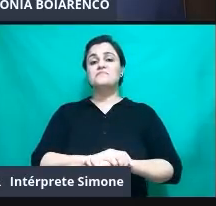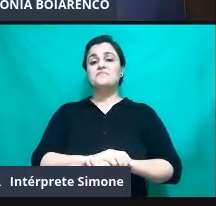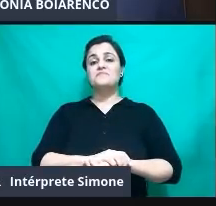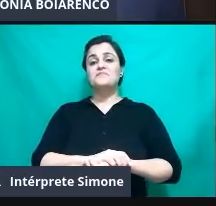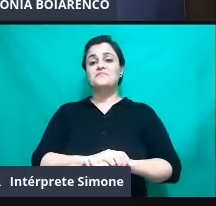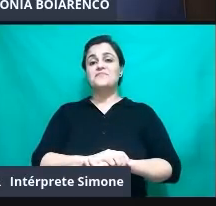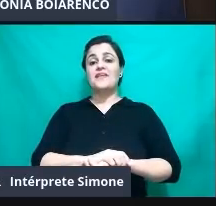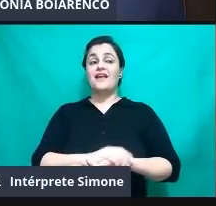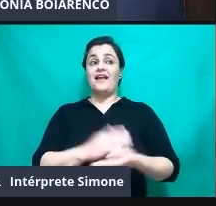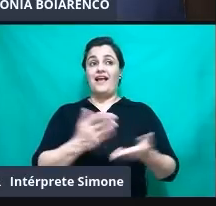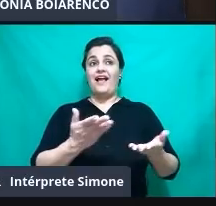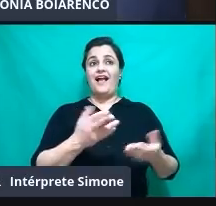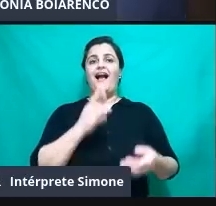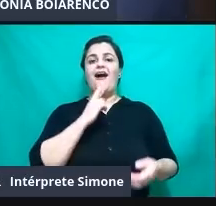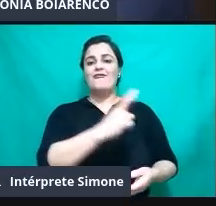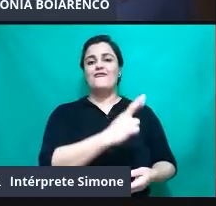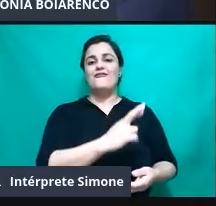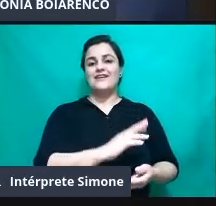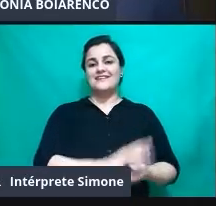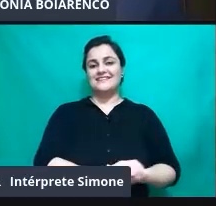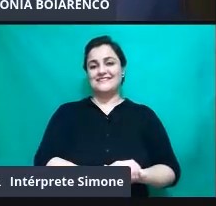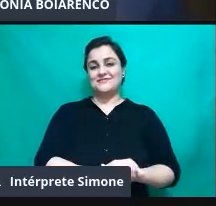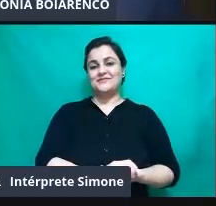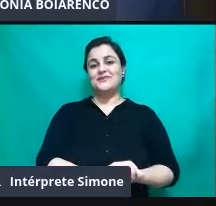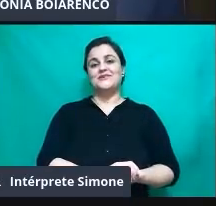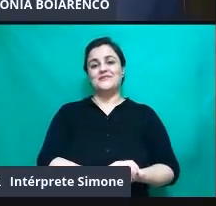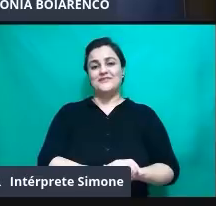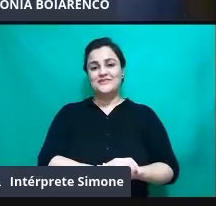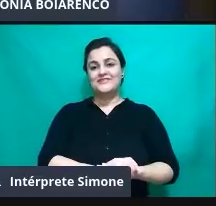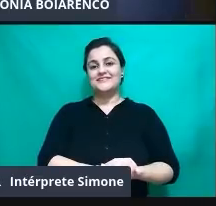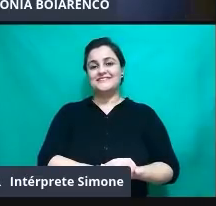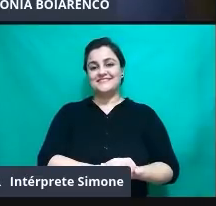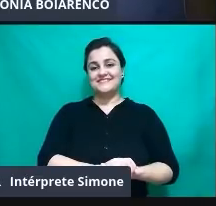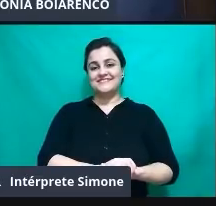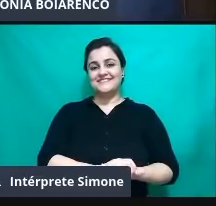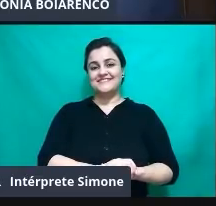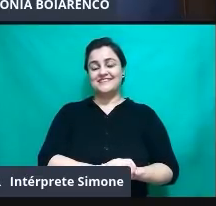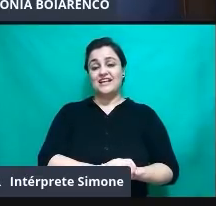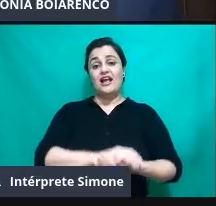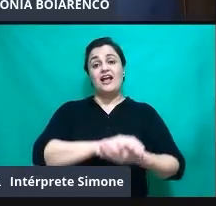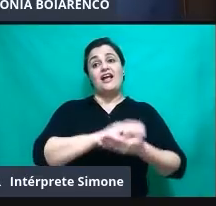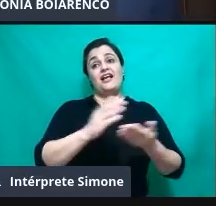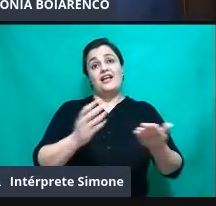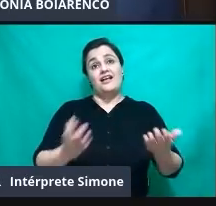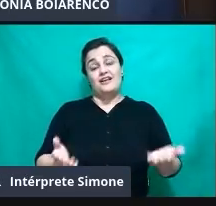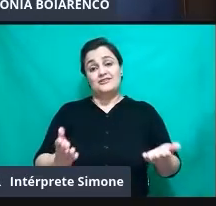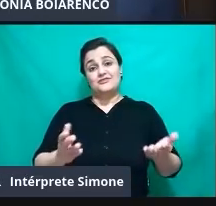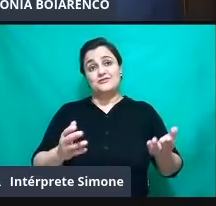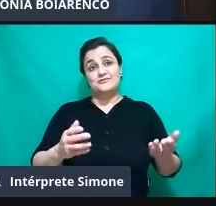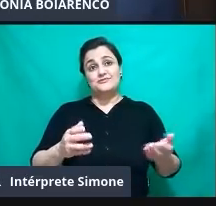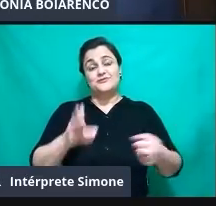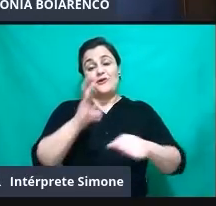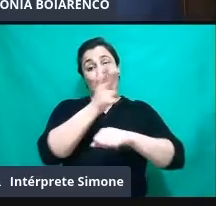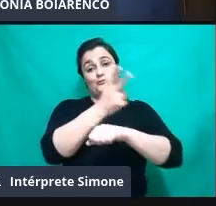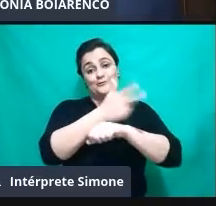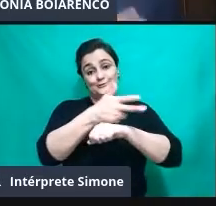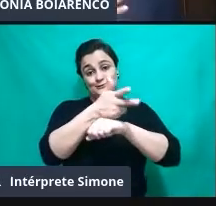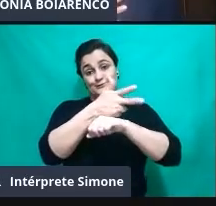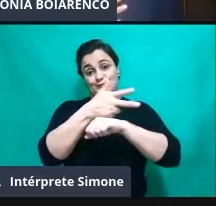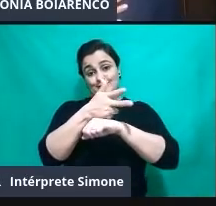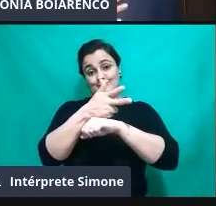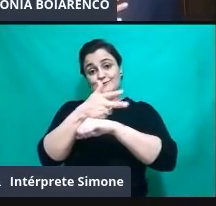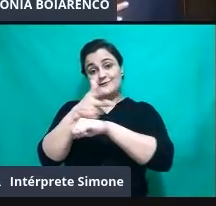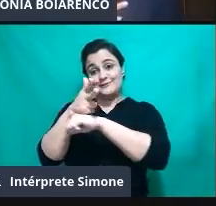Vou eu falar. Posso, professora? Eu acho que são os vídeos, né? E